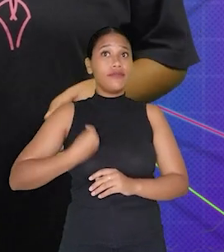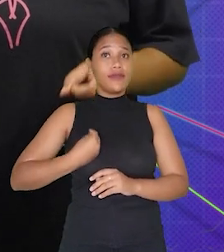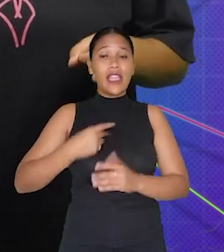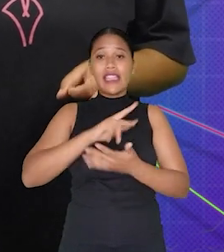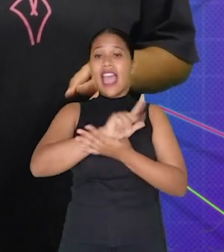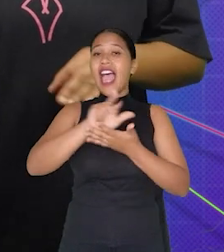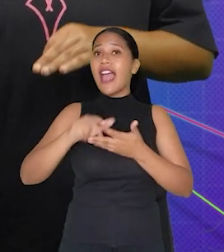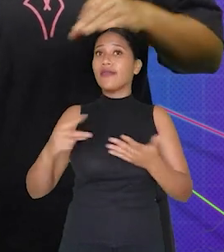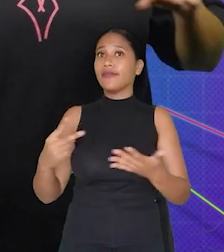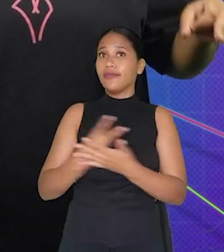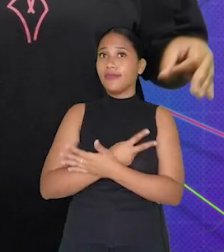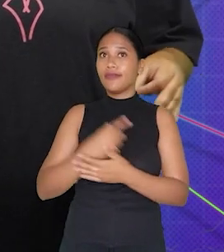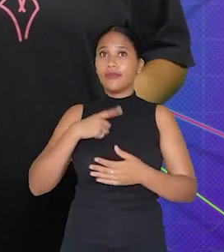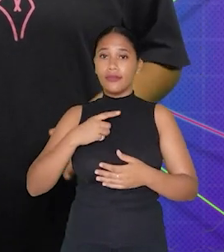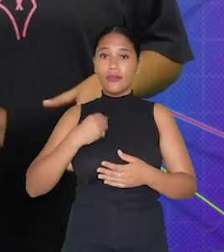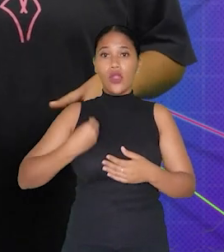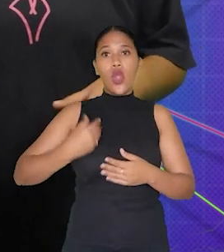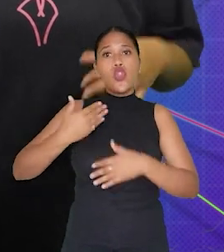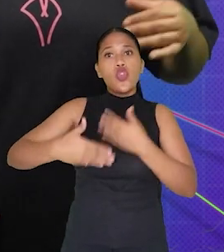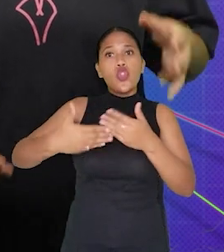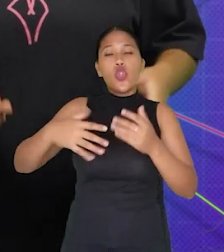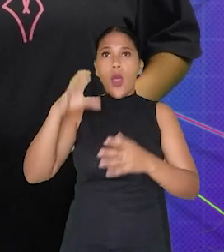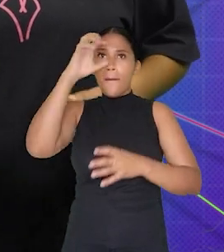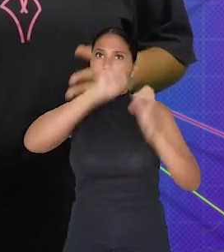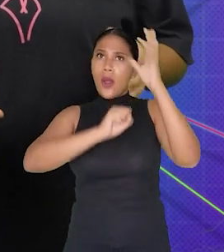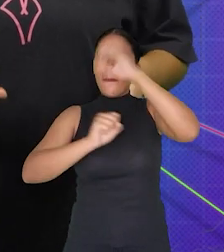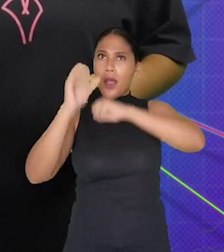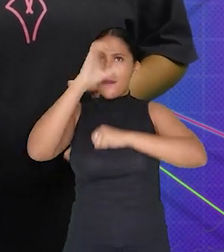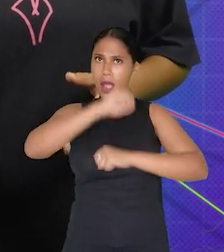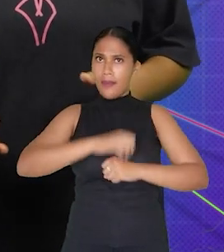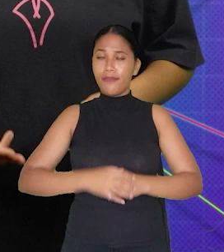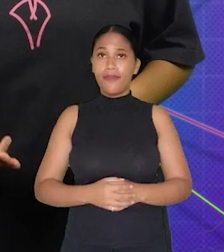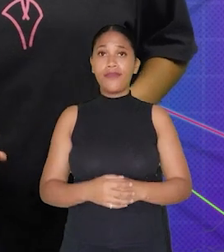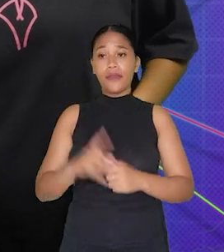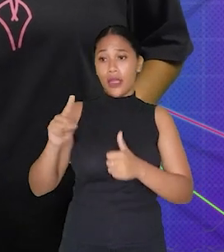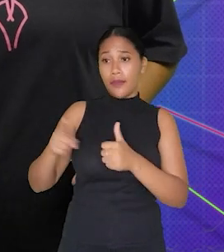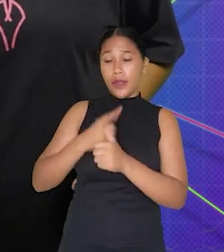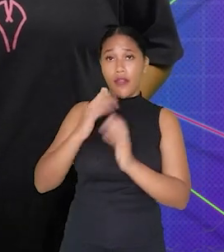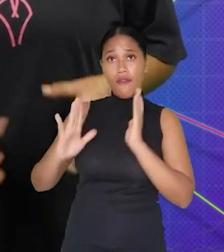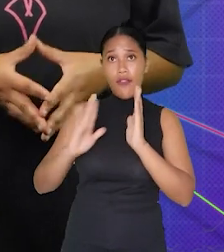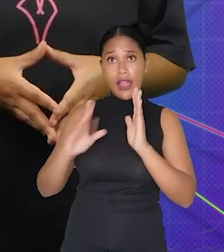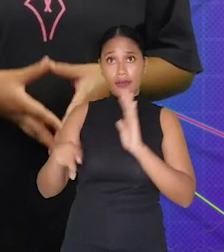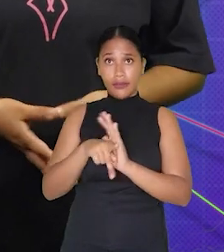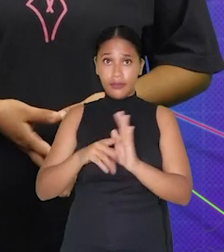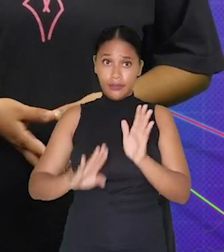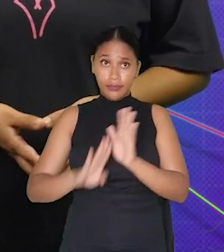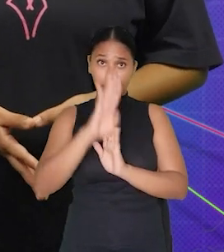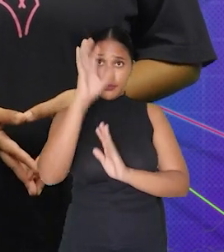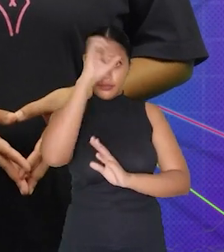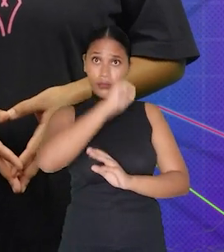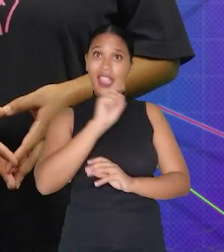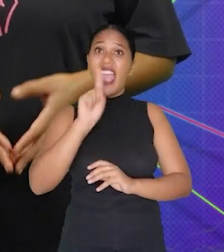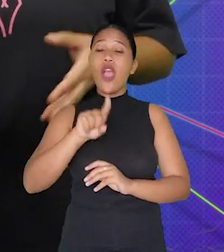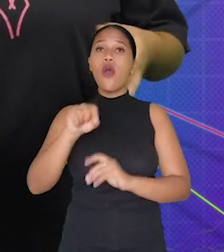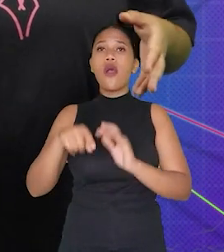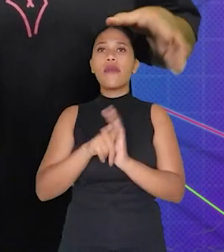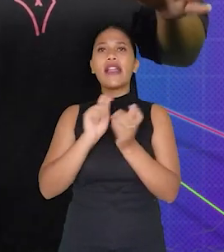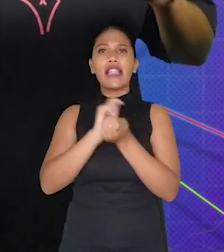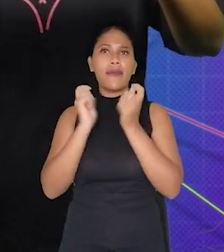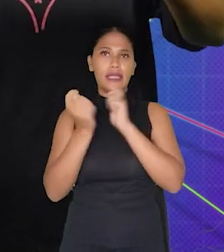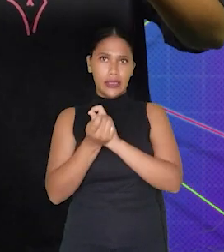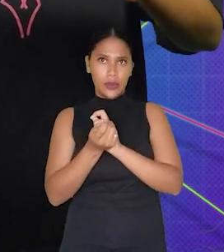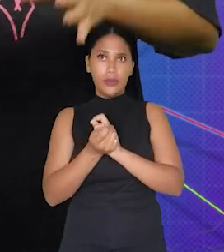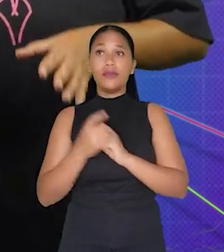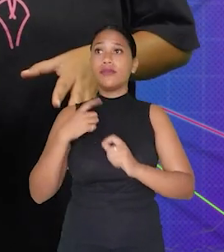Essa curva é formada por uma série de fases que o jogador atravessa durante o processo de aprendizagem do jogo. A primeira fase da curva de aprendizagem